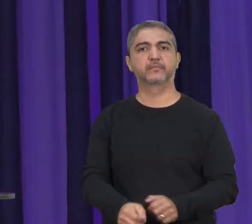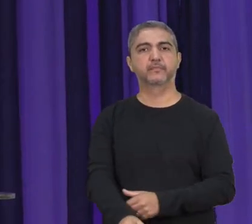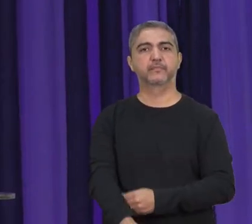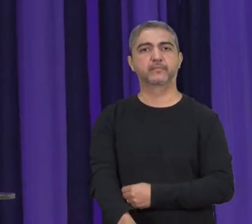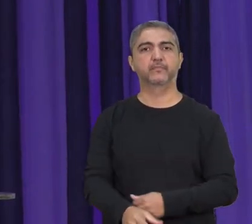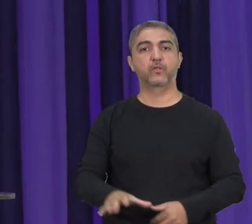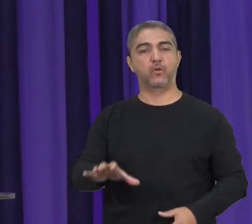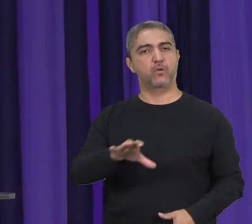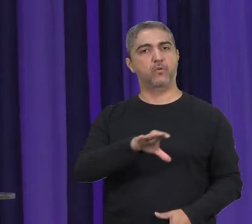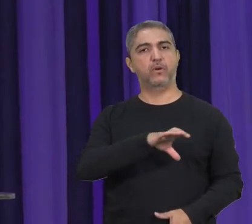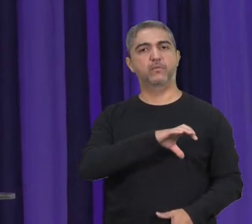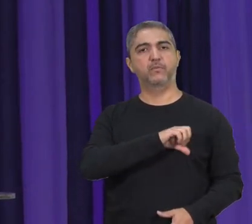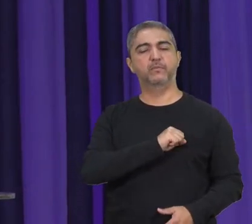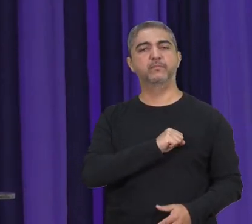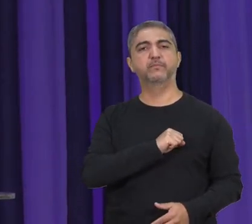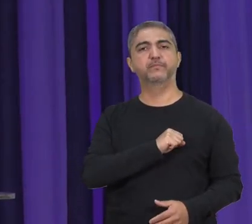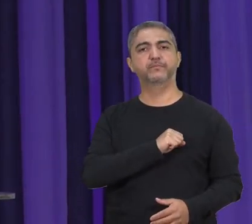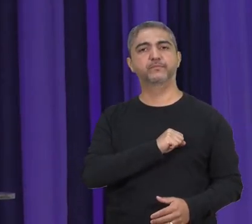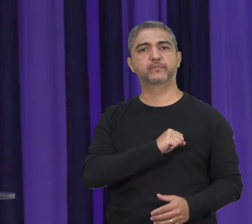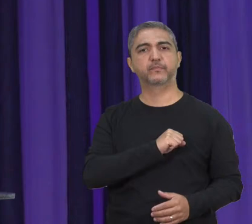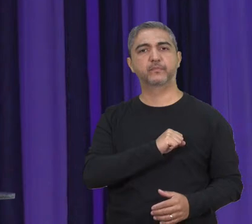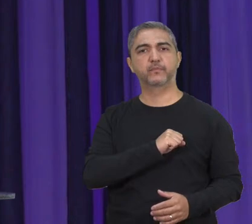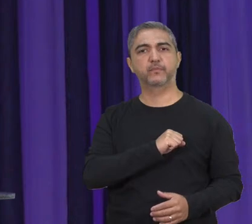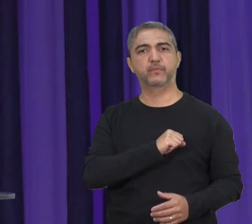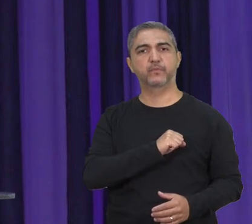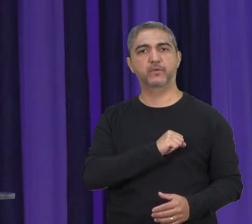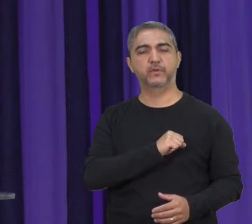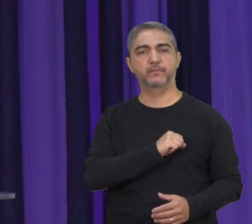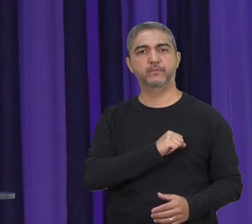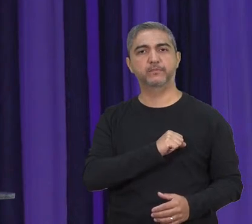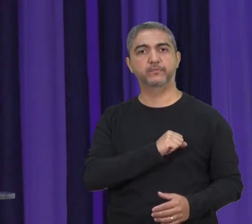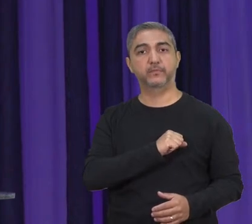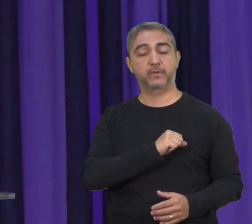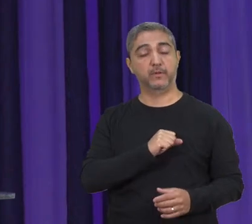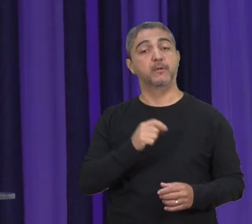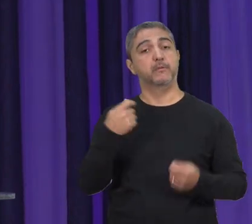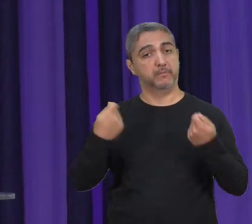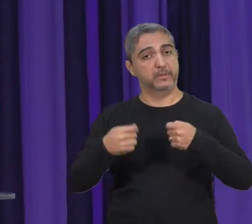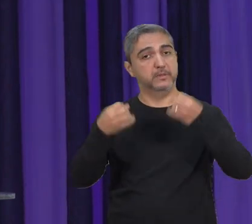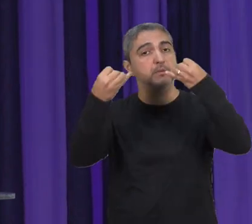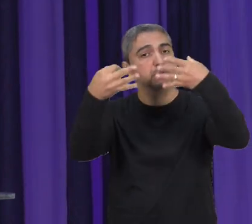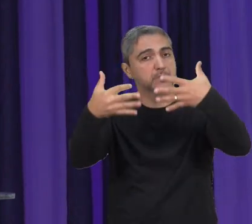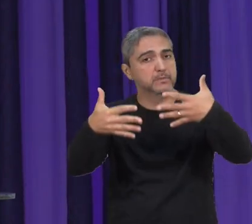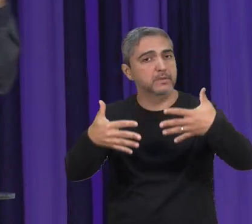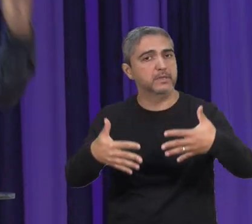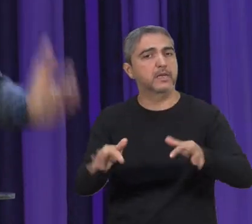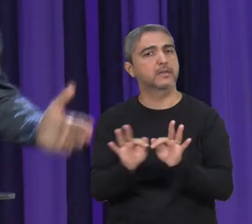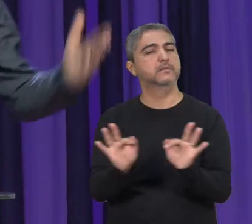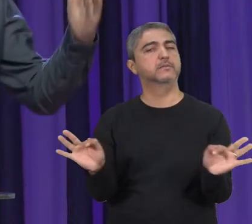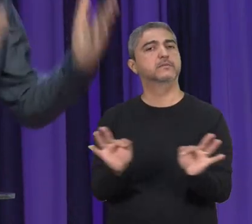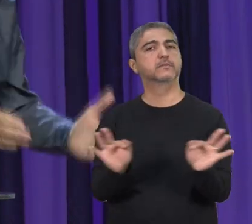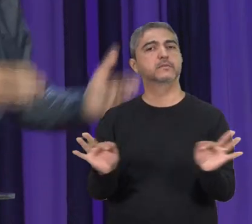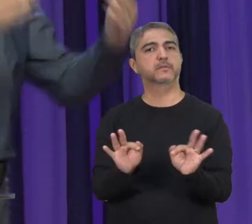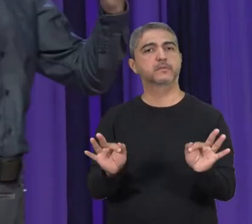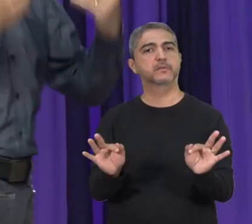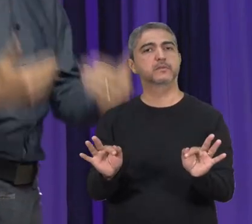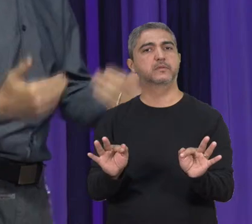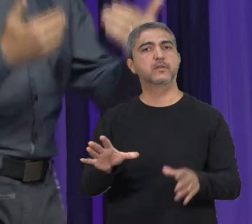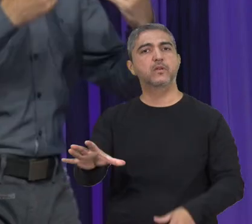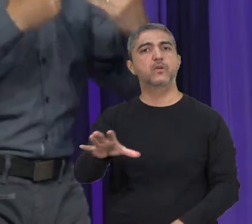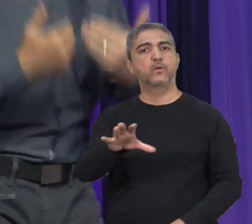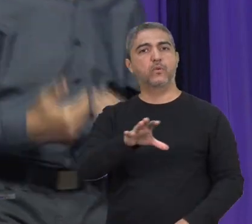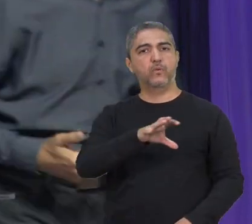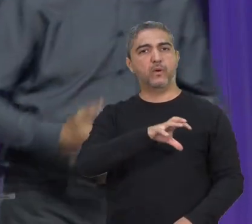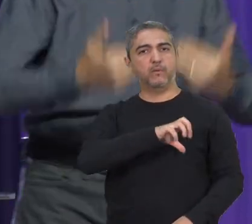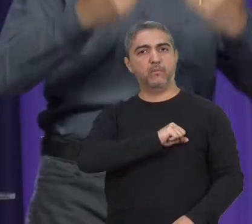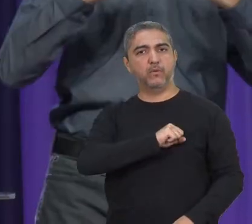Porque o amor não é, e nós precisamos deixar isso muito claro nessa manhã, o amor não é